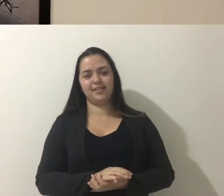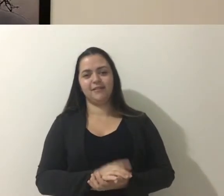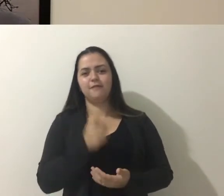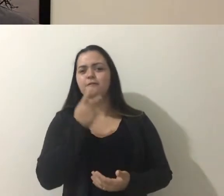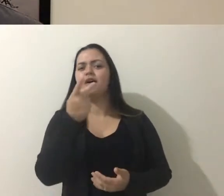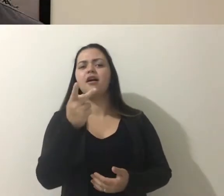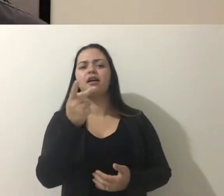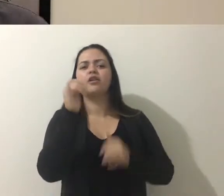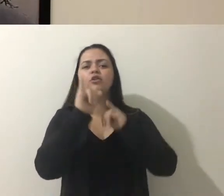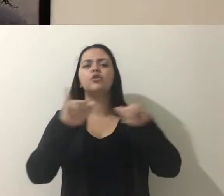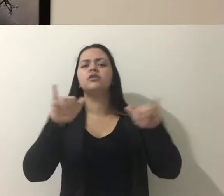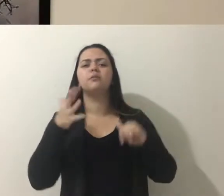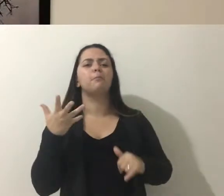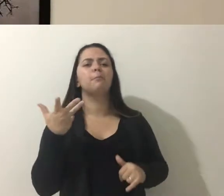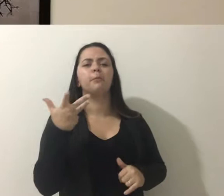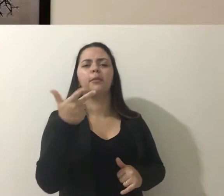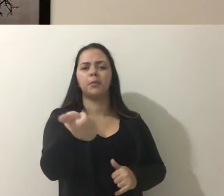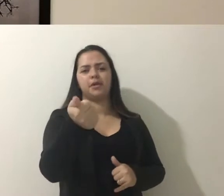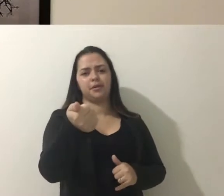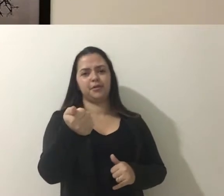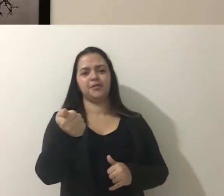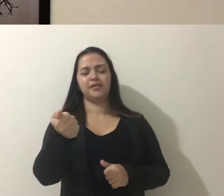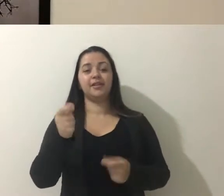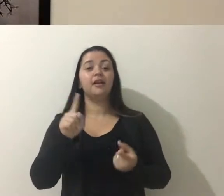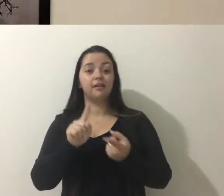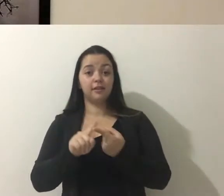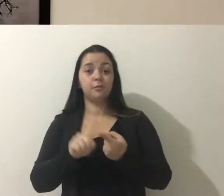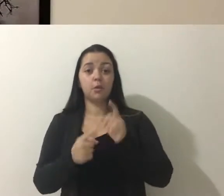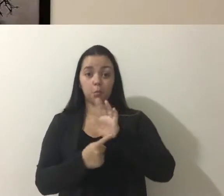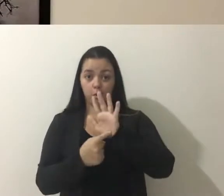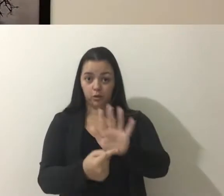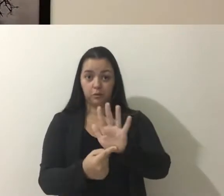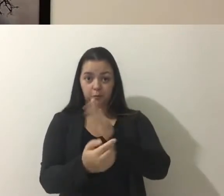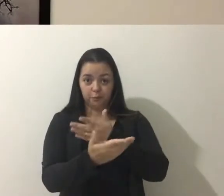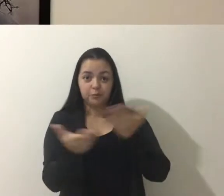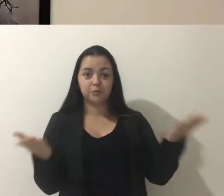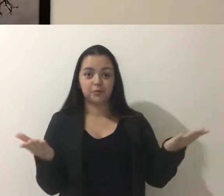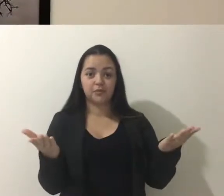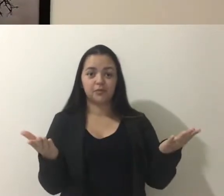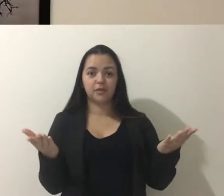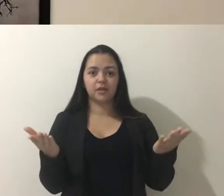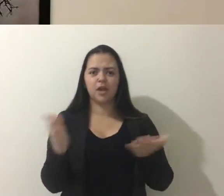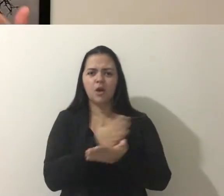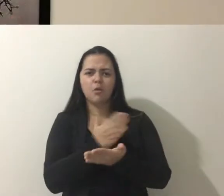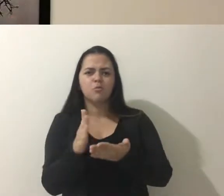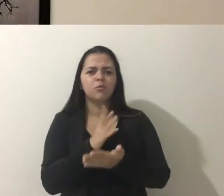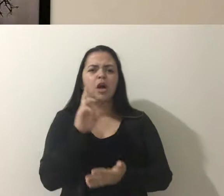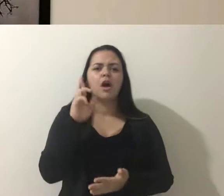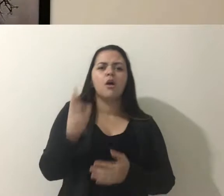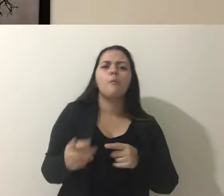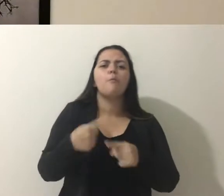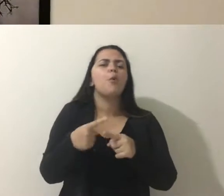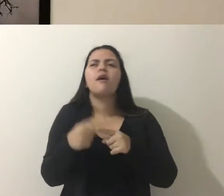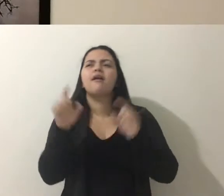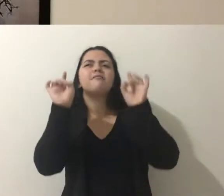essa notícia, ela é maravilhosa, e ao mesmo tempo apresentar para você algumas razões por que ela